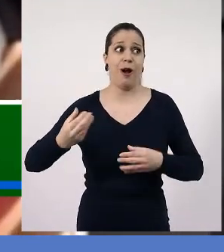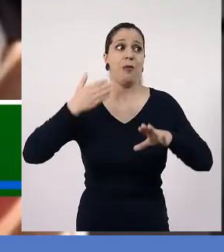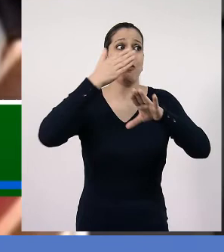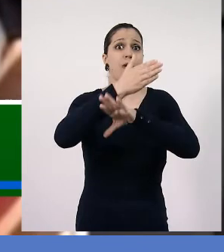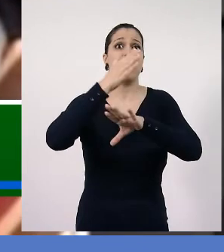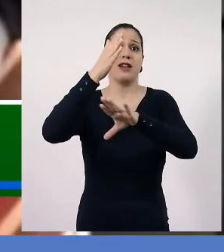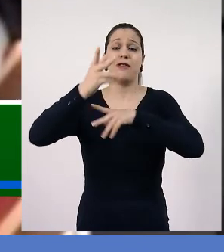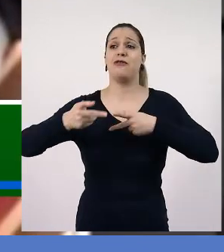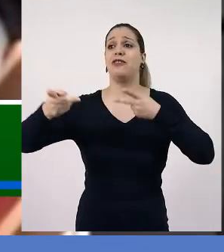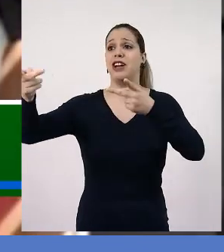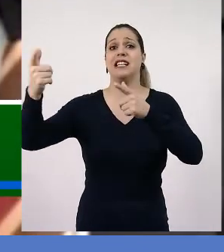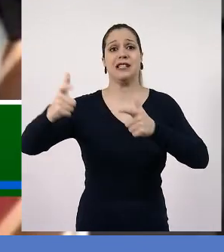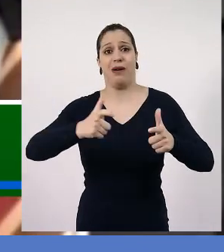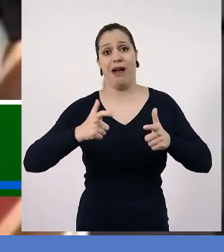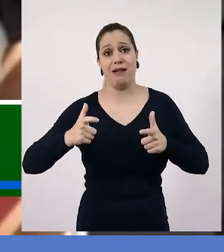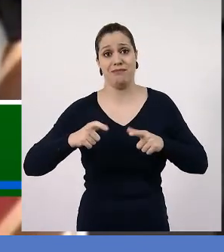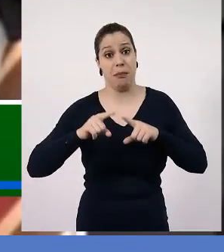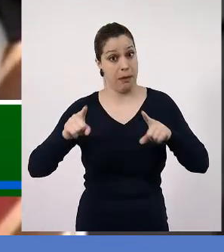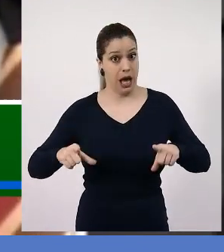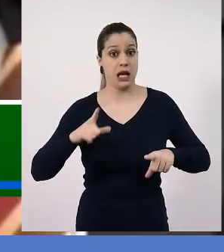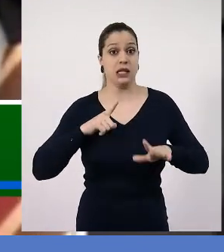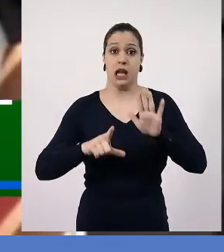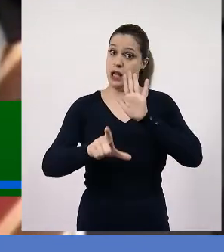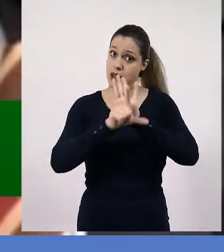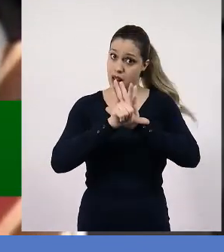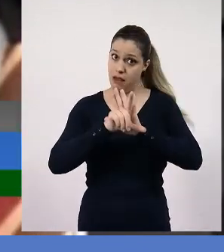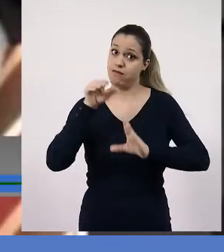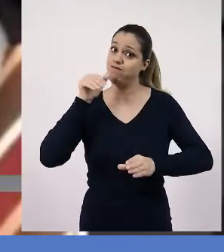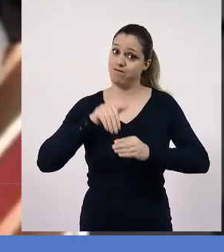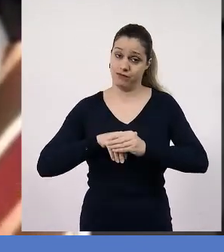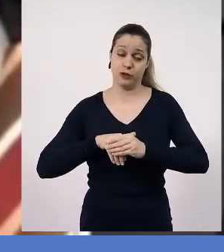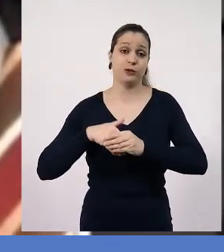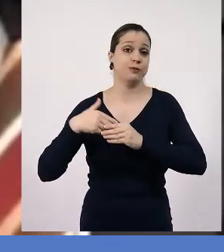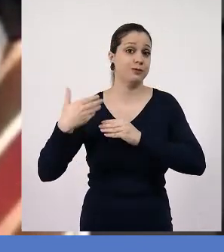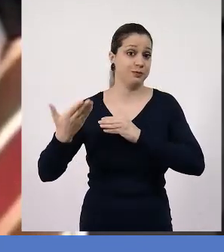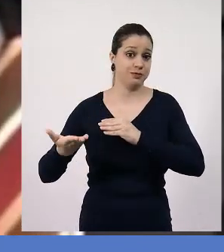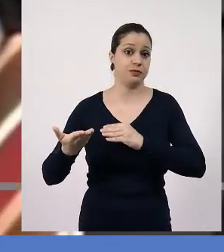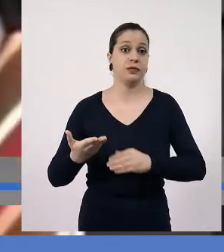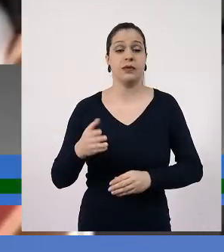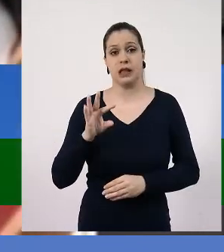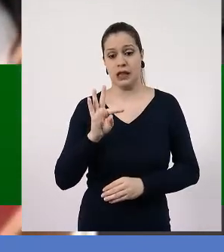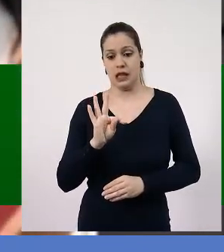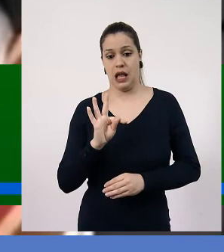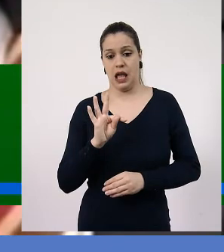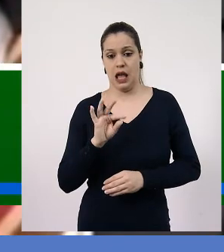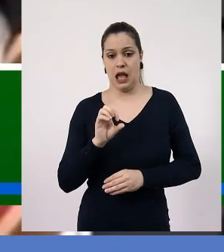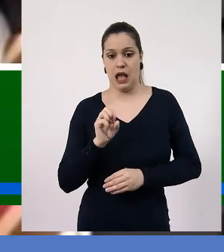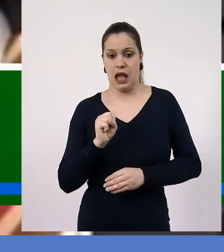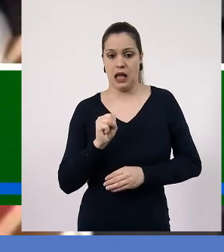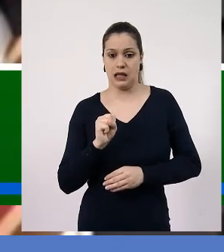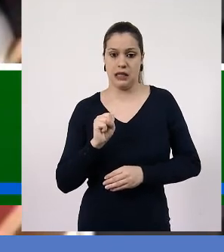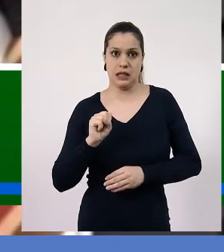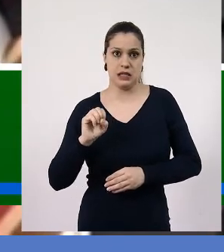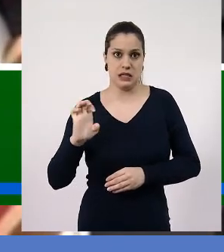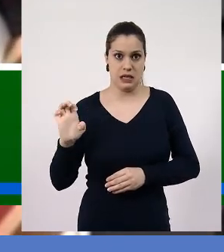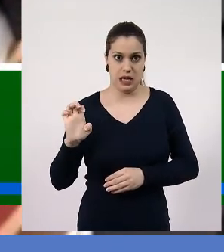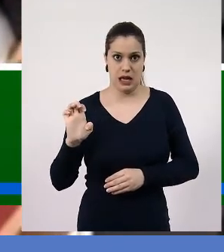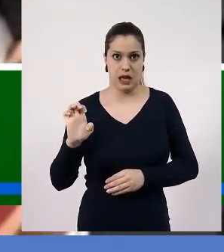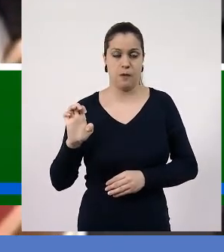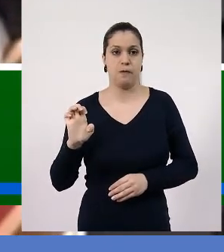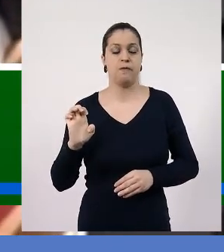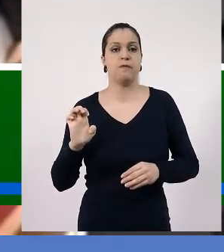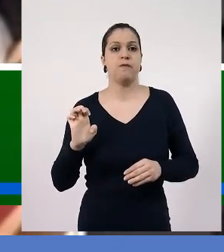né? Porém, nós temos uma legislação eleitoral e que o TSE não mudou, não alterou.